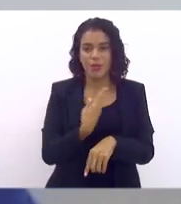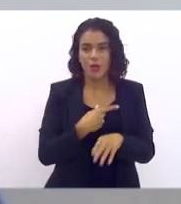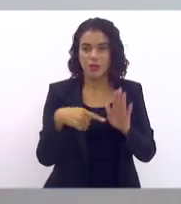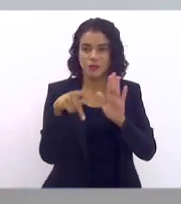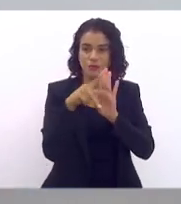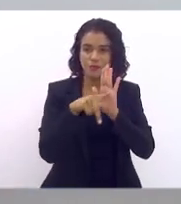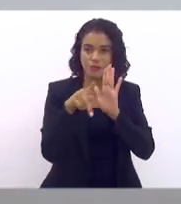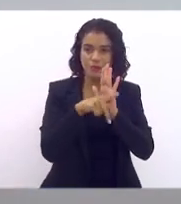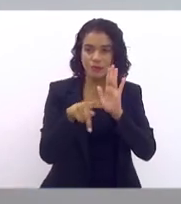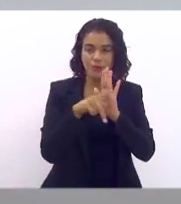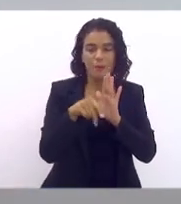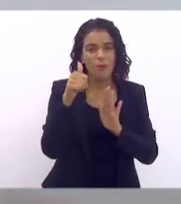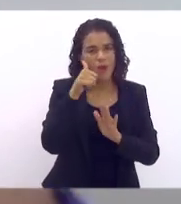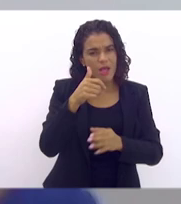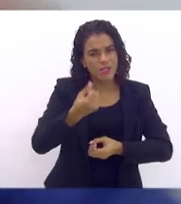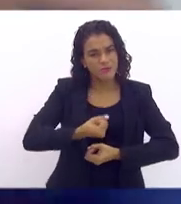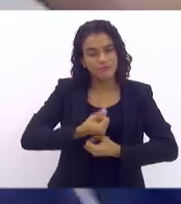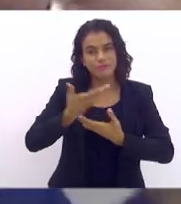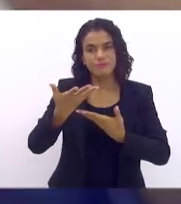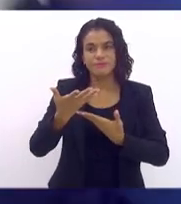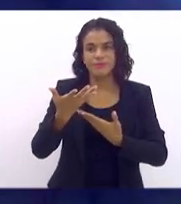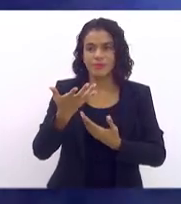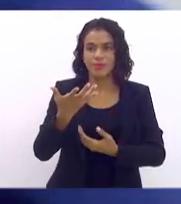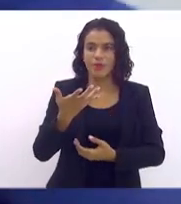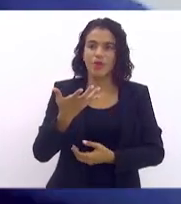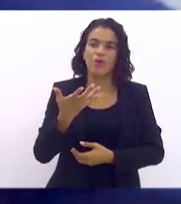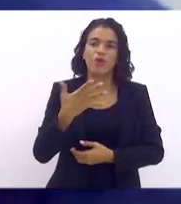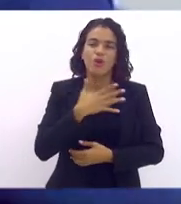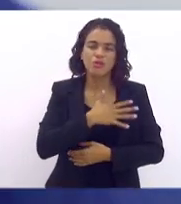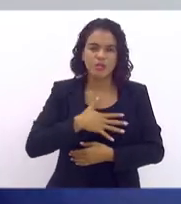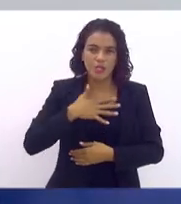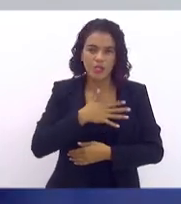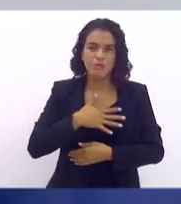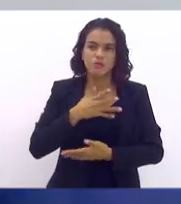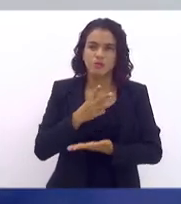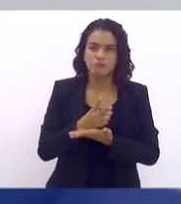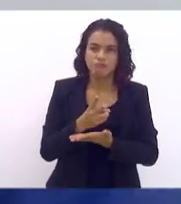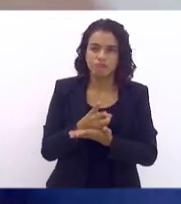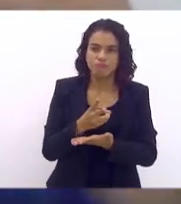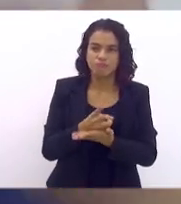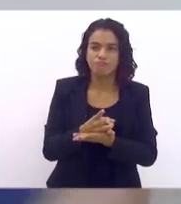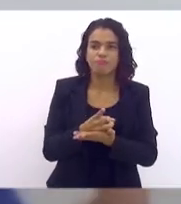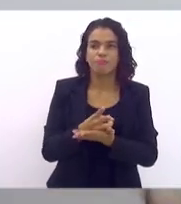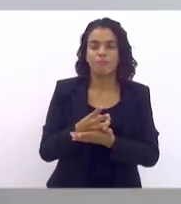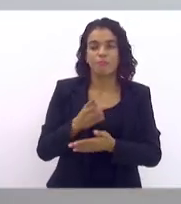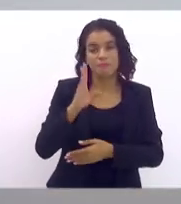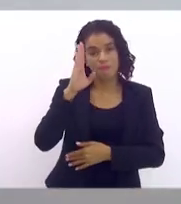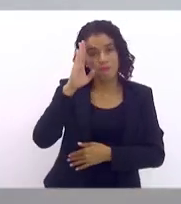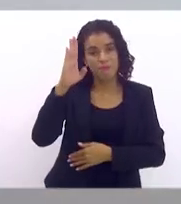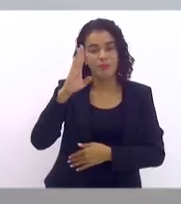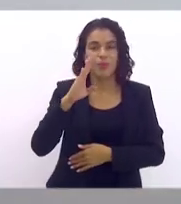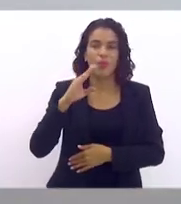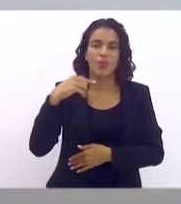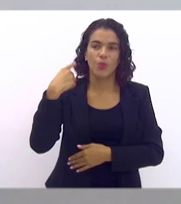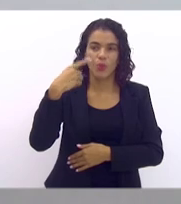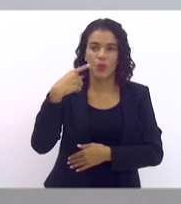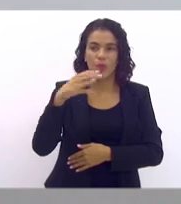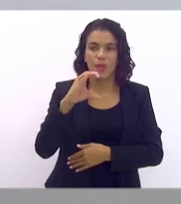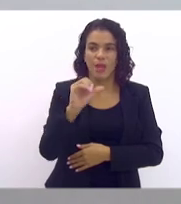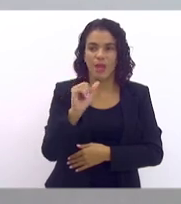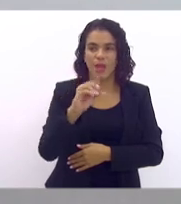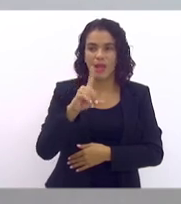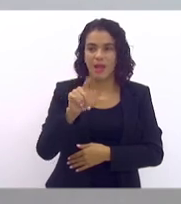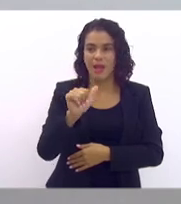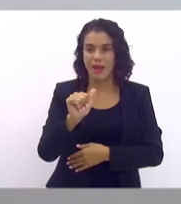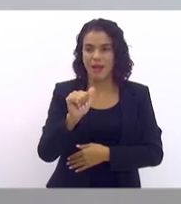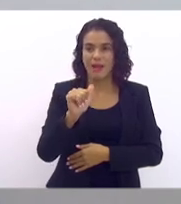com a Tua Voz gostaríamos muito de continuar essa conversa, principalmente com a doutora Carla Albuquerque, com a deputada